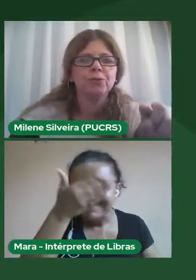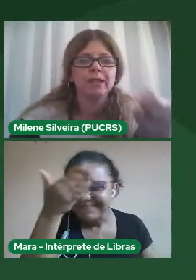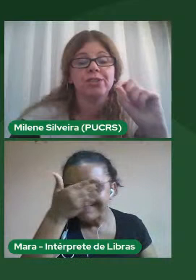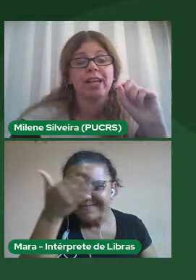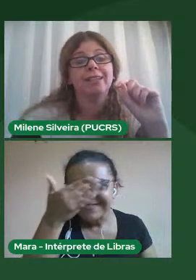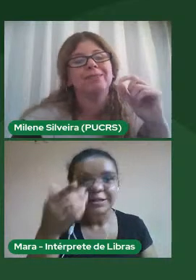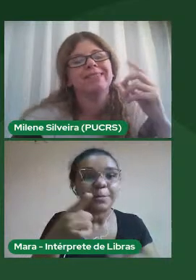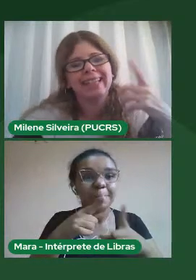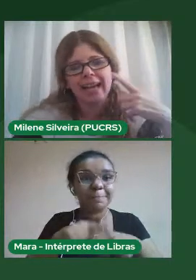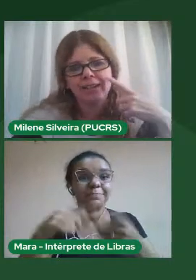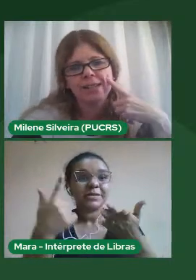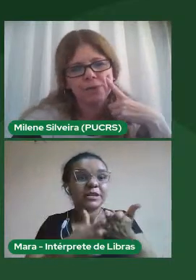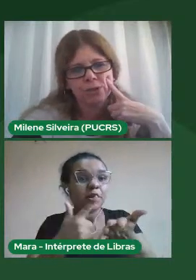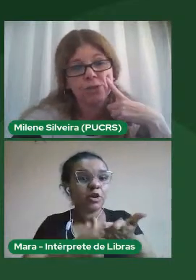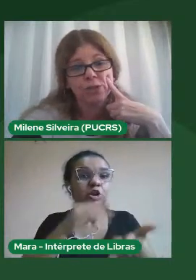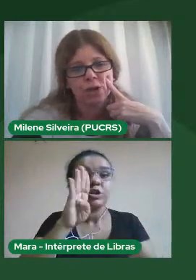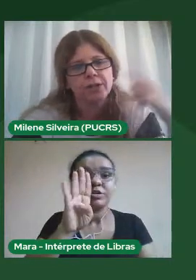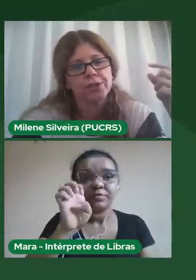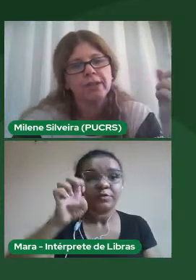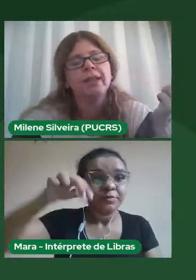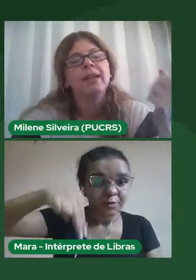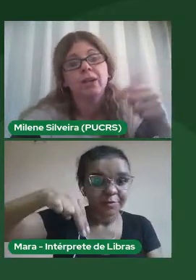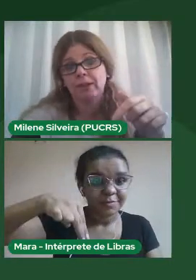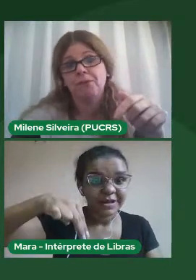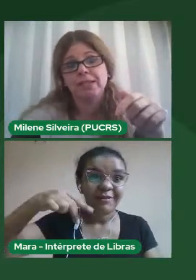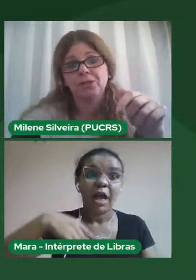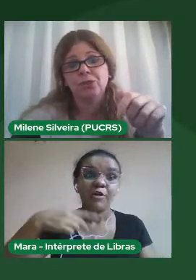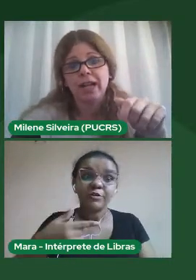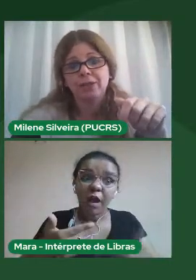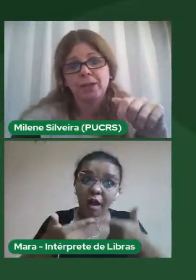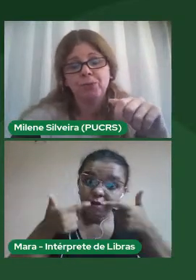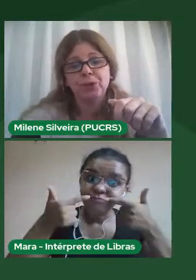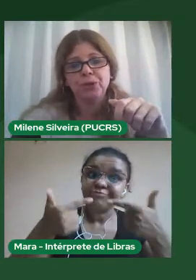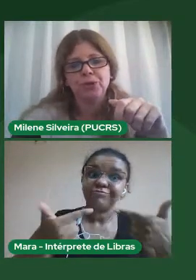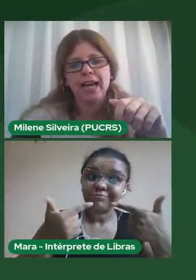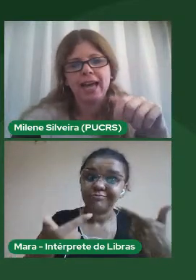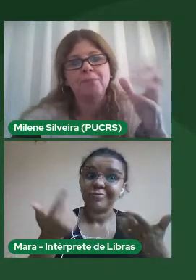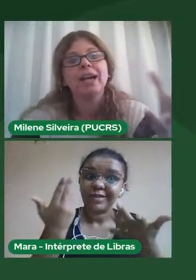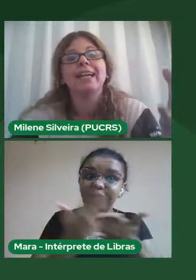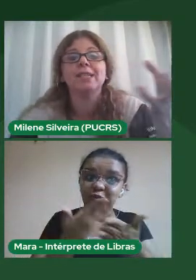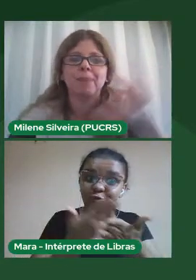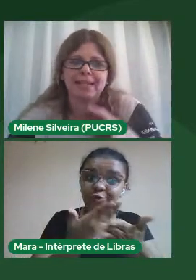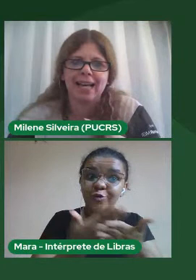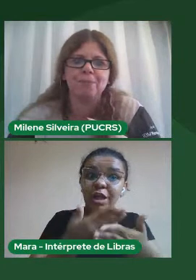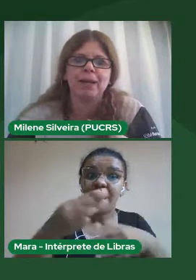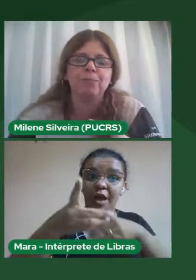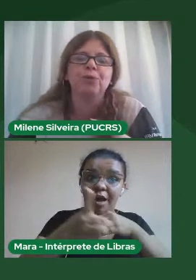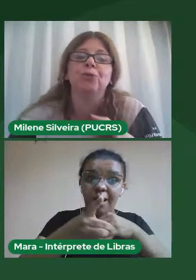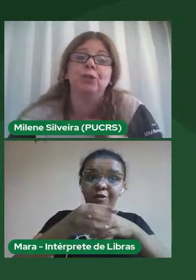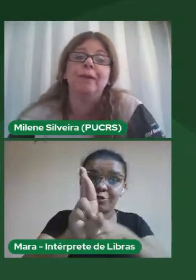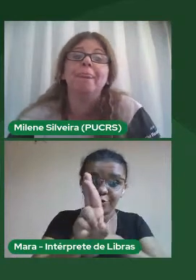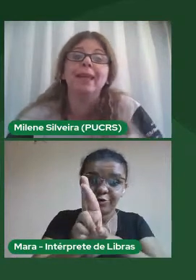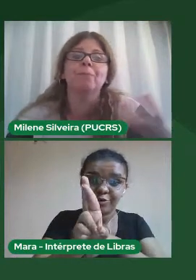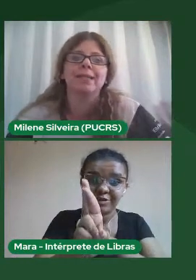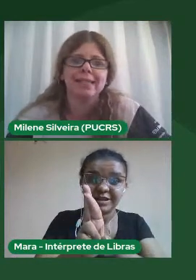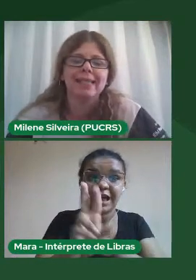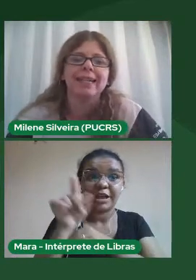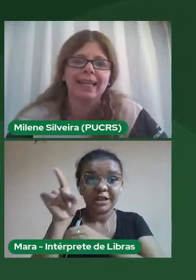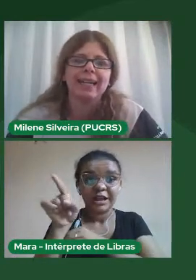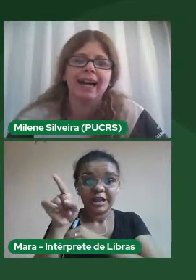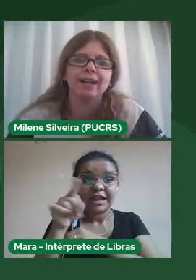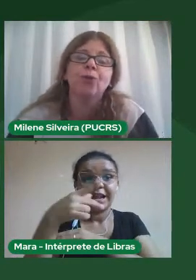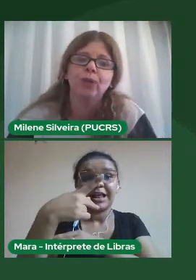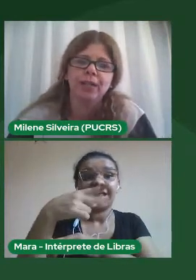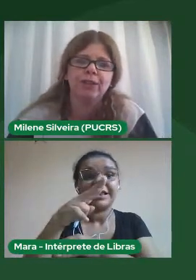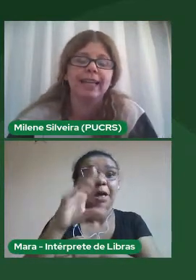autógrafo no livro do Ben Schneiderman. Claro, dessa vez eu tive sorte. Eu estava fazendo doutorado na PUC do Rio na época, eles passaram pela PUC do Rio, não